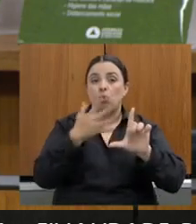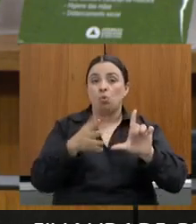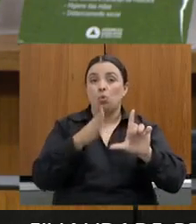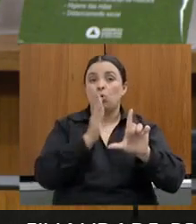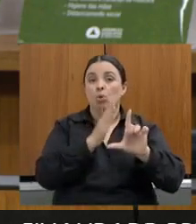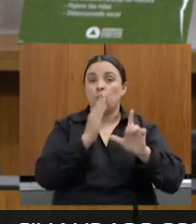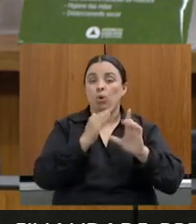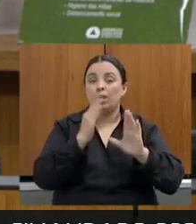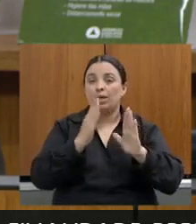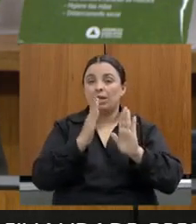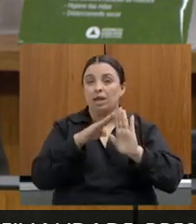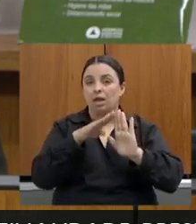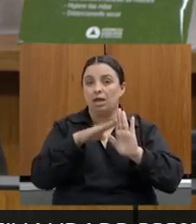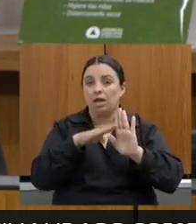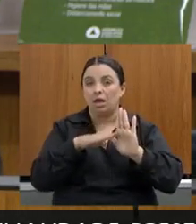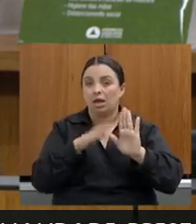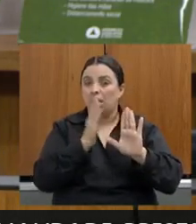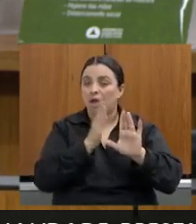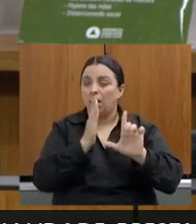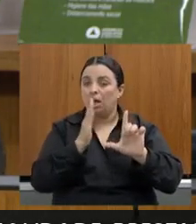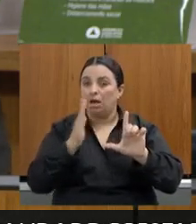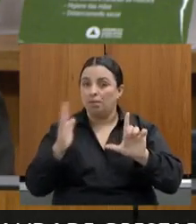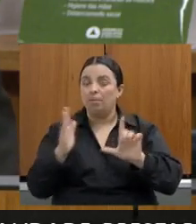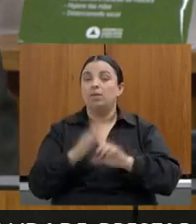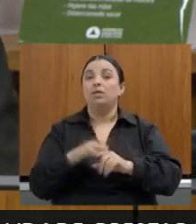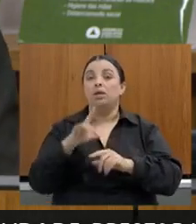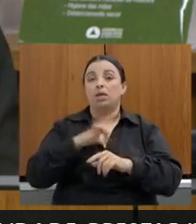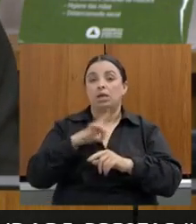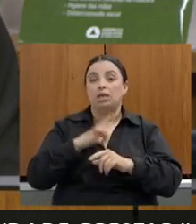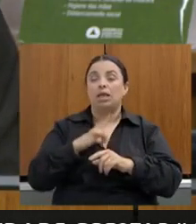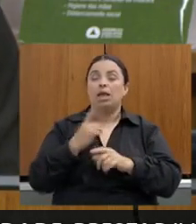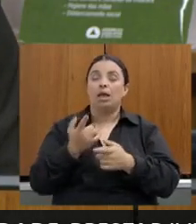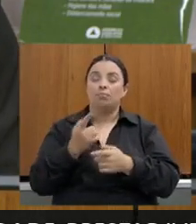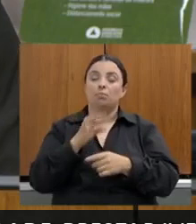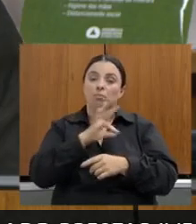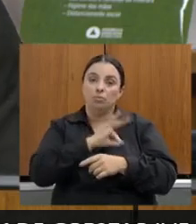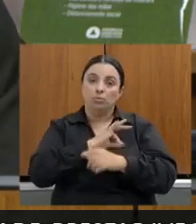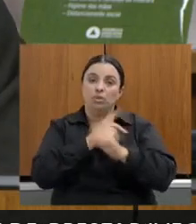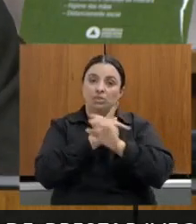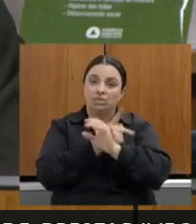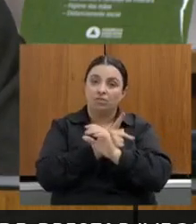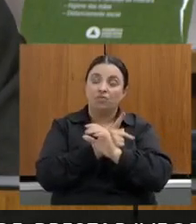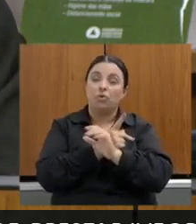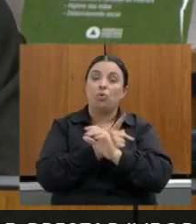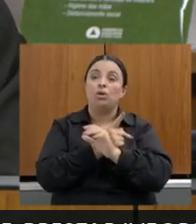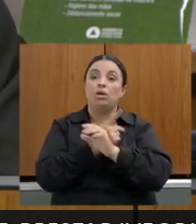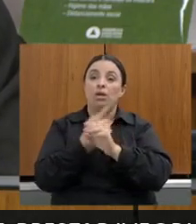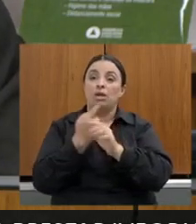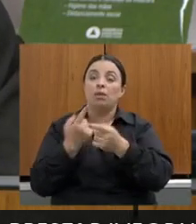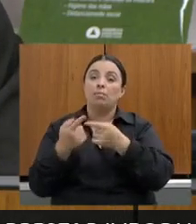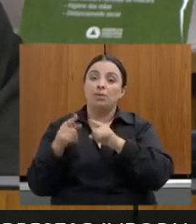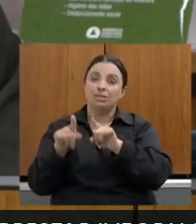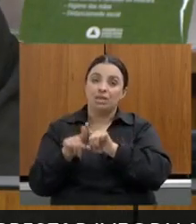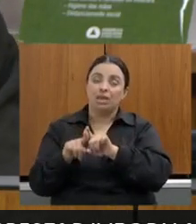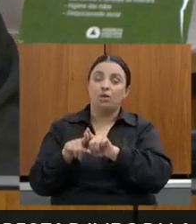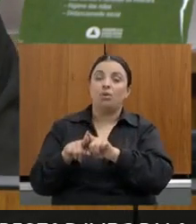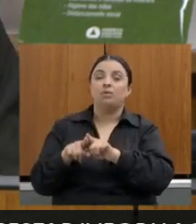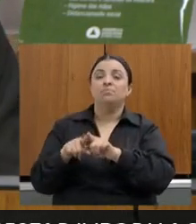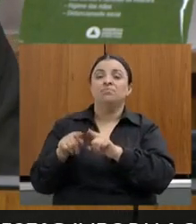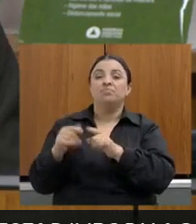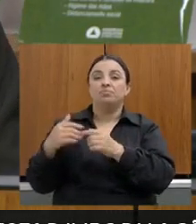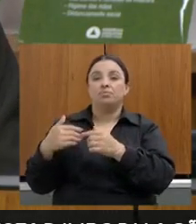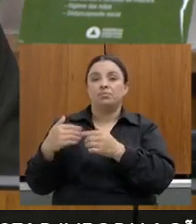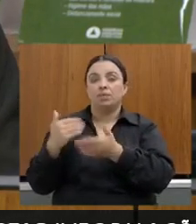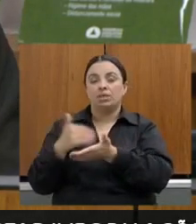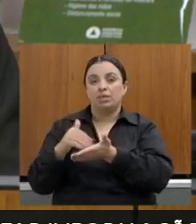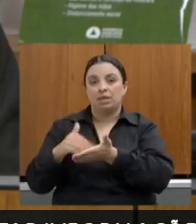com a polícia civil mas especialmente entre a secretaria da fazenda e de planejamento é importante ainda